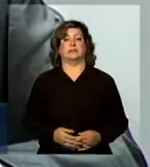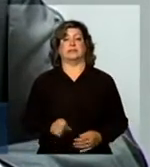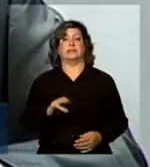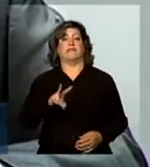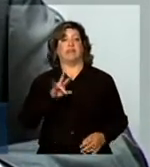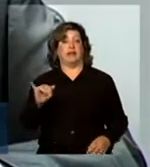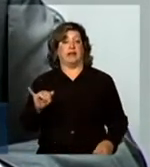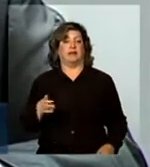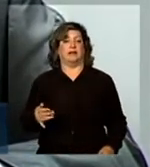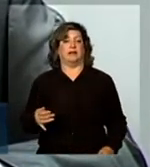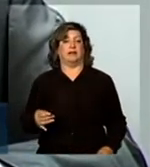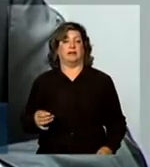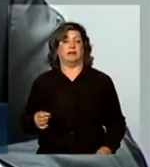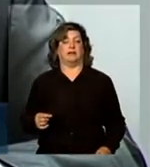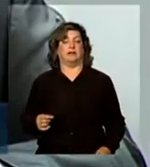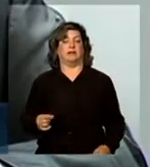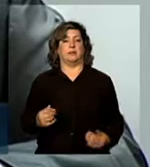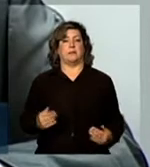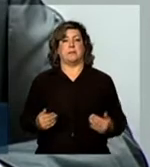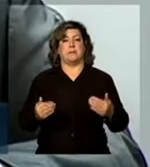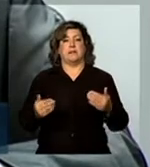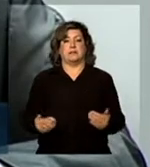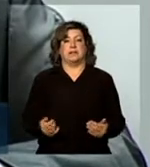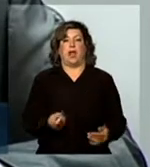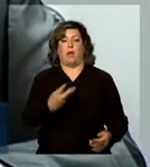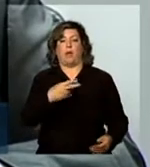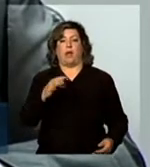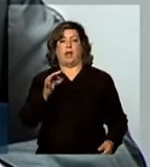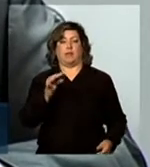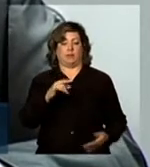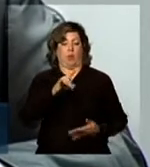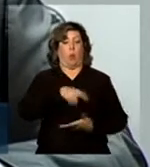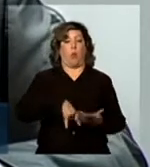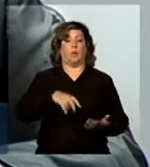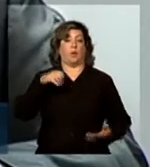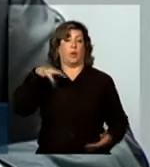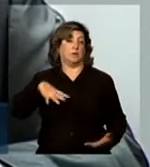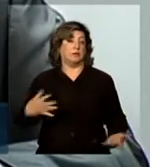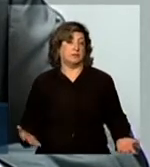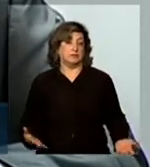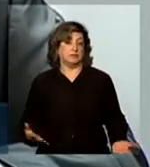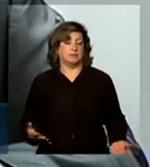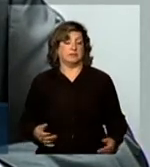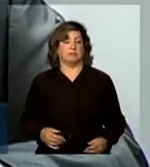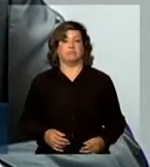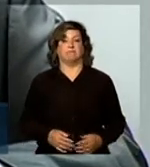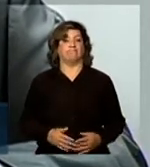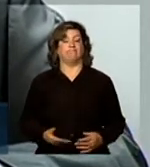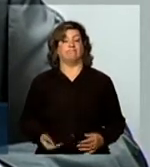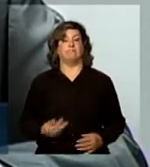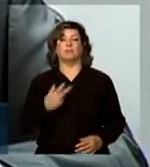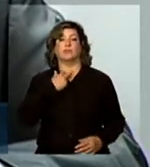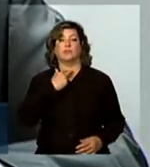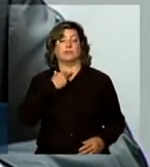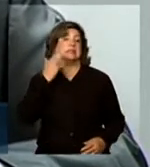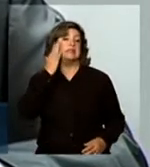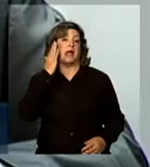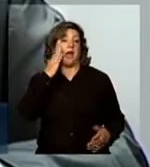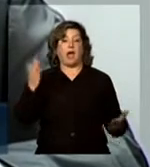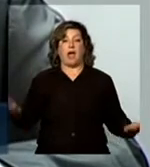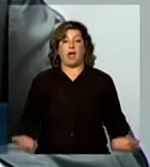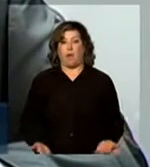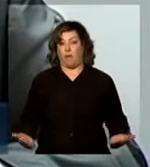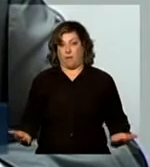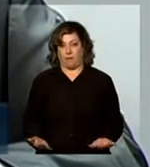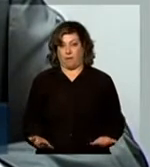vai ser passado alguma coisa à tarifa ou se não vai ser passado à tarifa. Então, não é